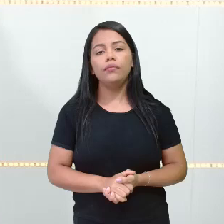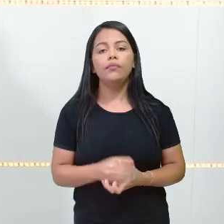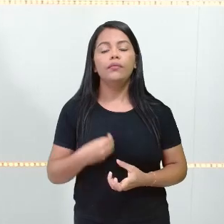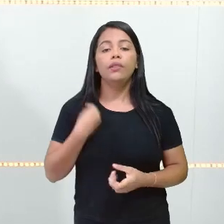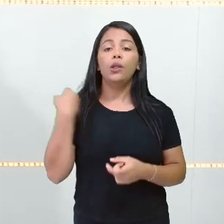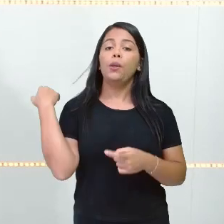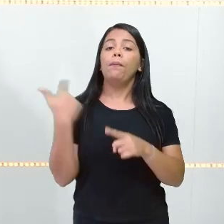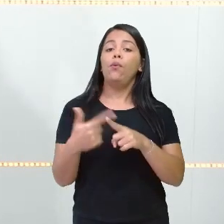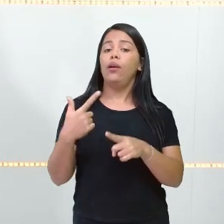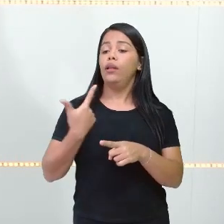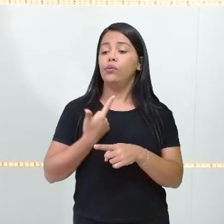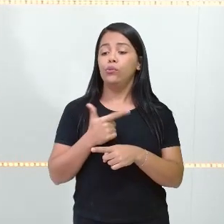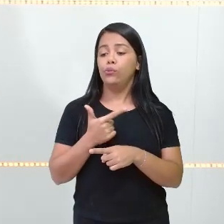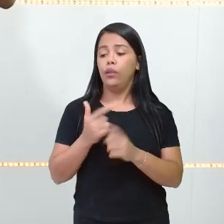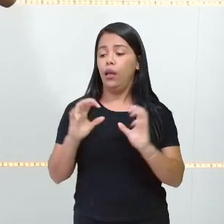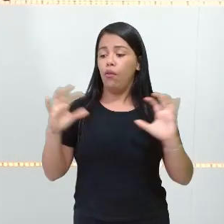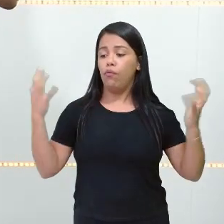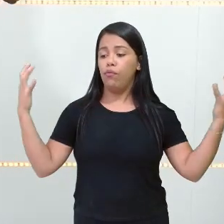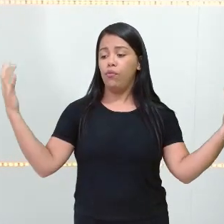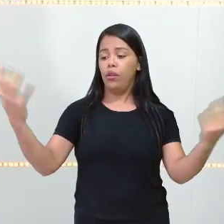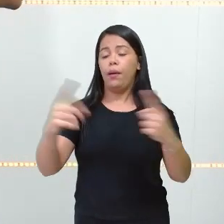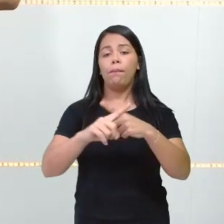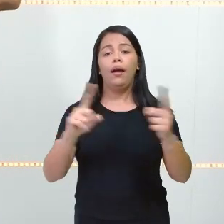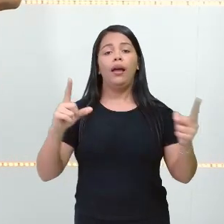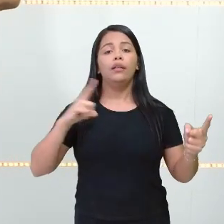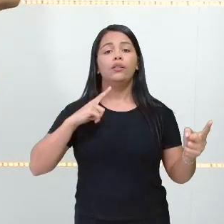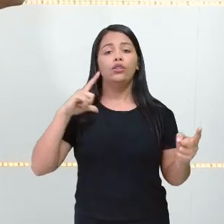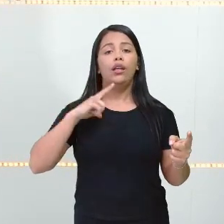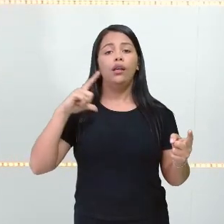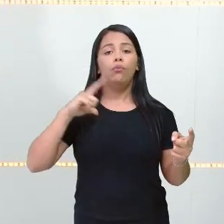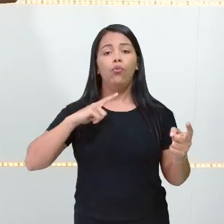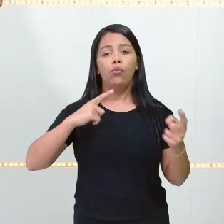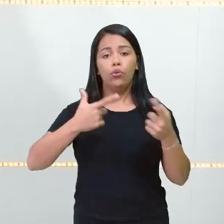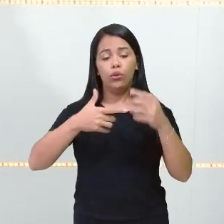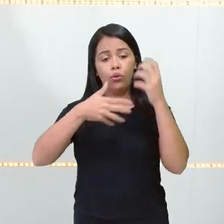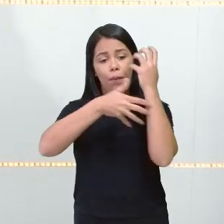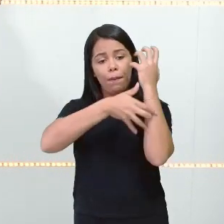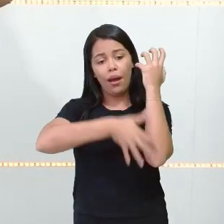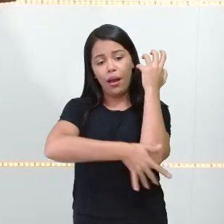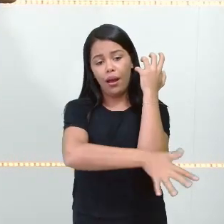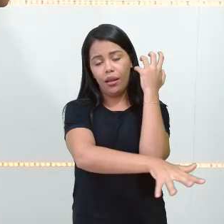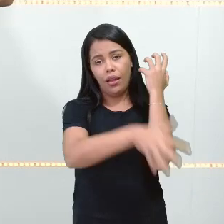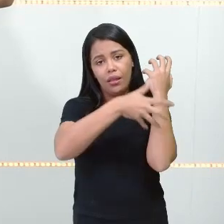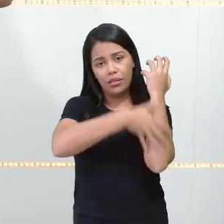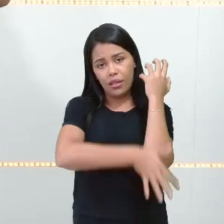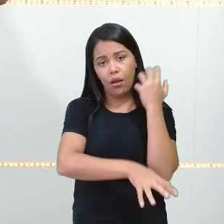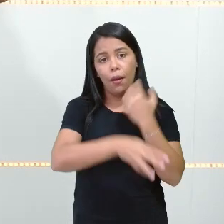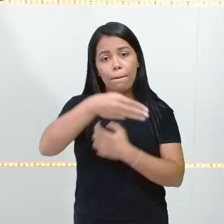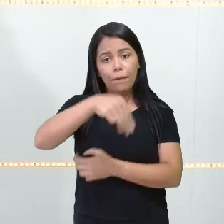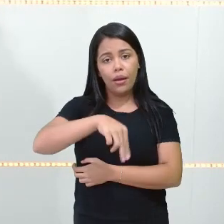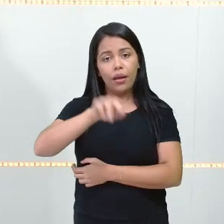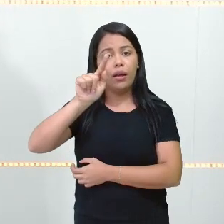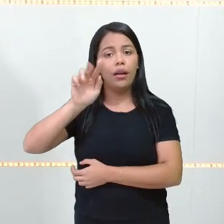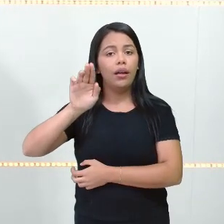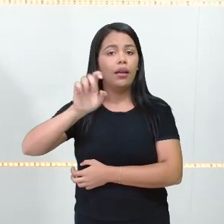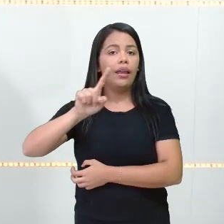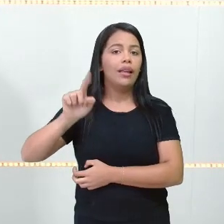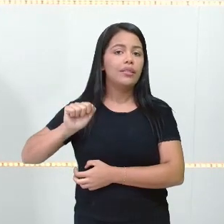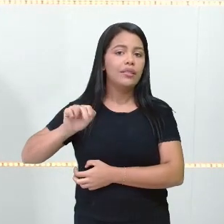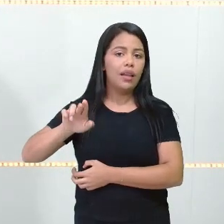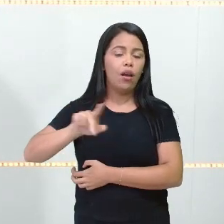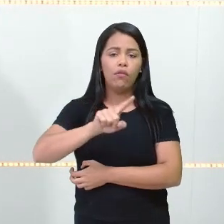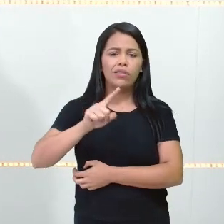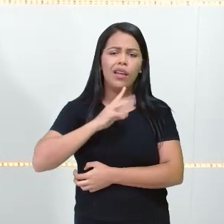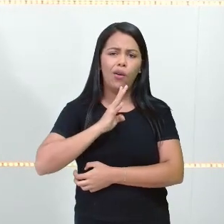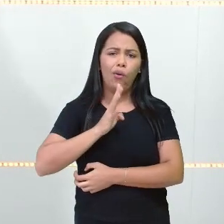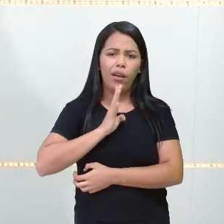de não ter florestas, ele tem manguezais. Alguém de vocês aí, Isabela, Miguel, conhece o